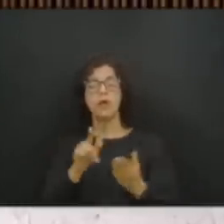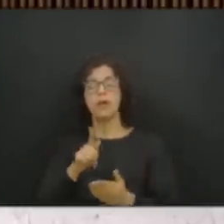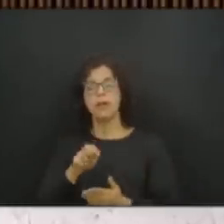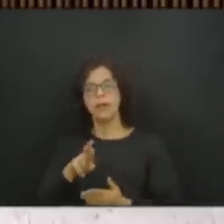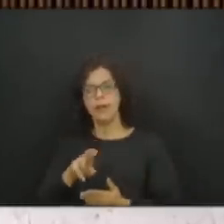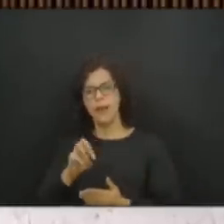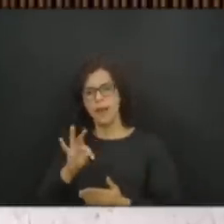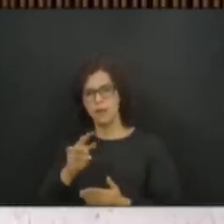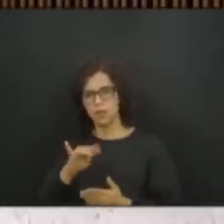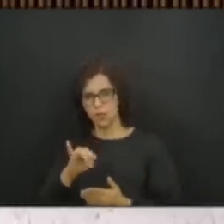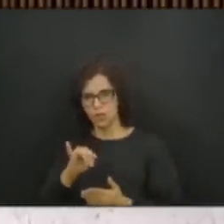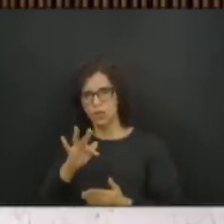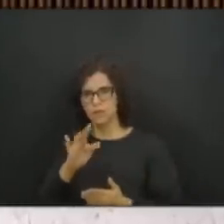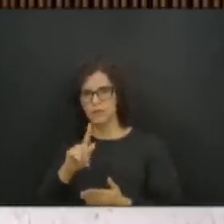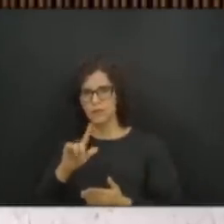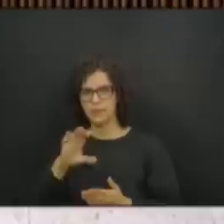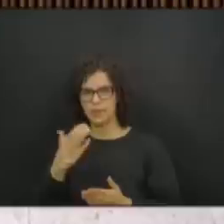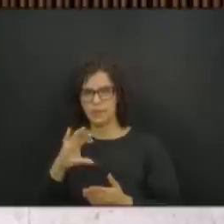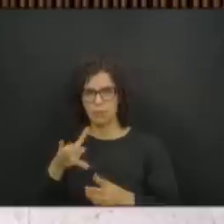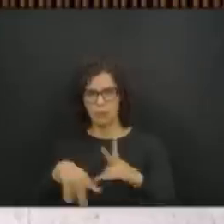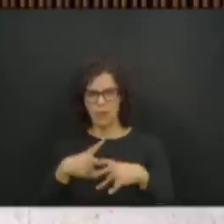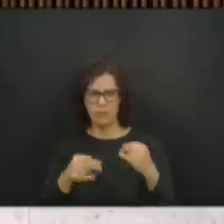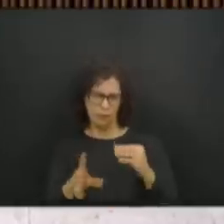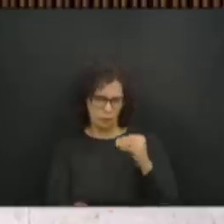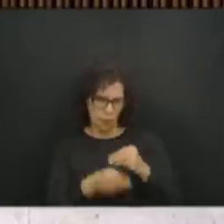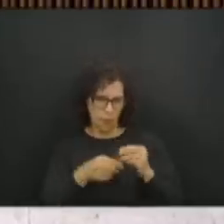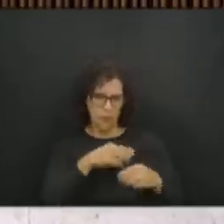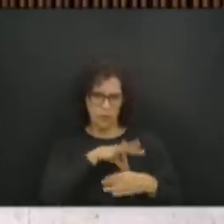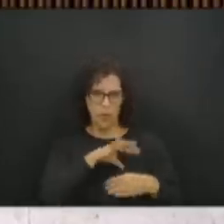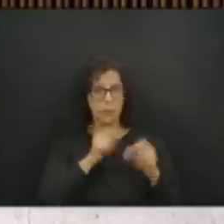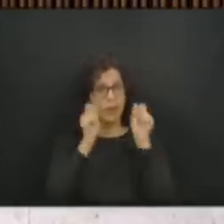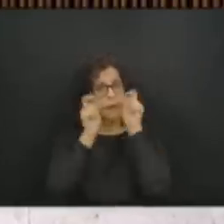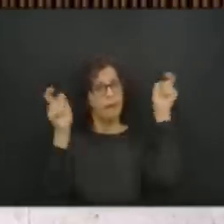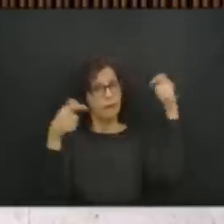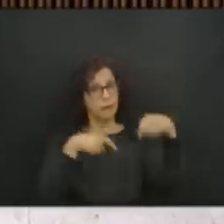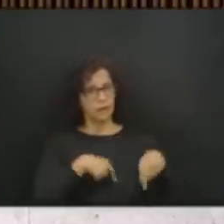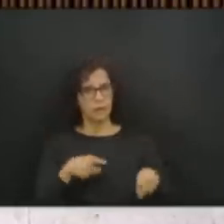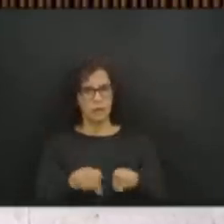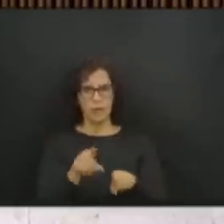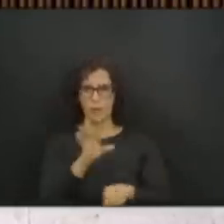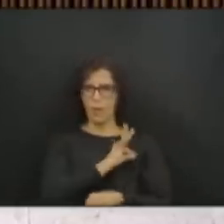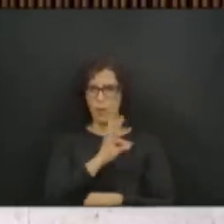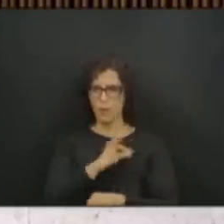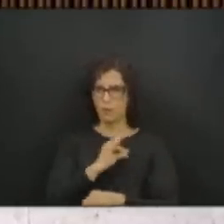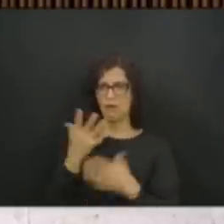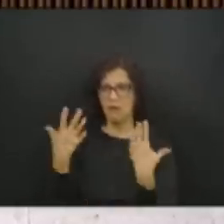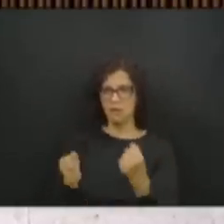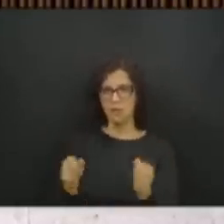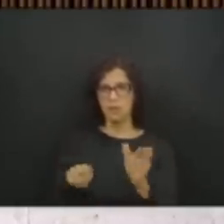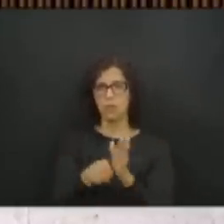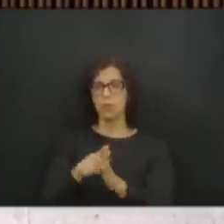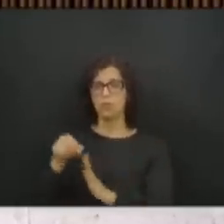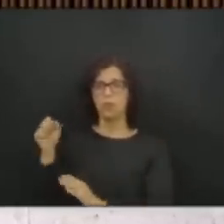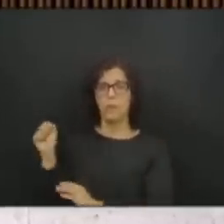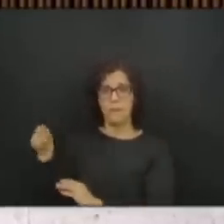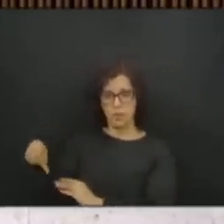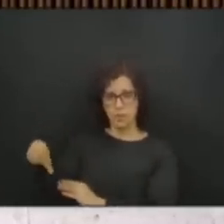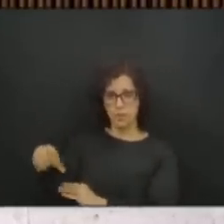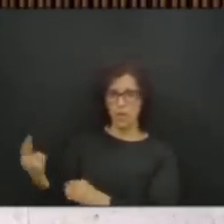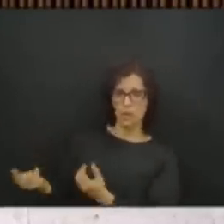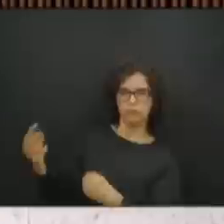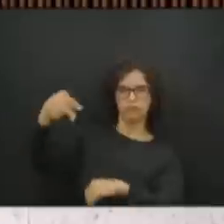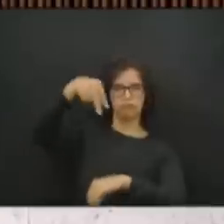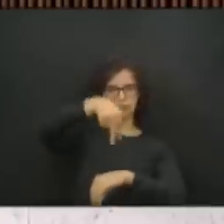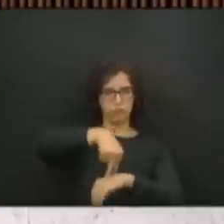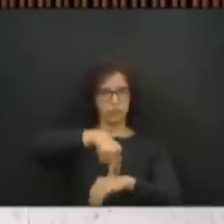ea a soma Talvez um alerta para os policiais que estão hoje na reserva e que